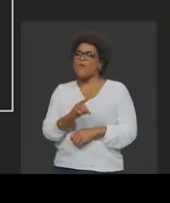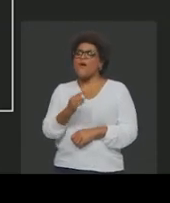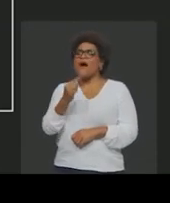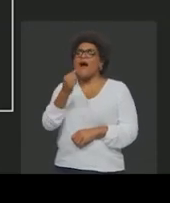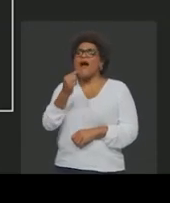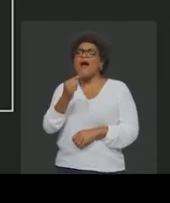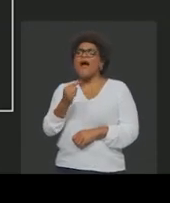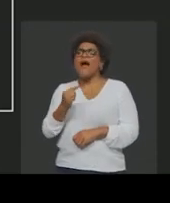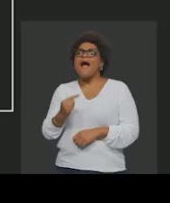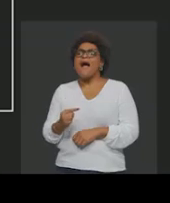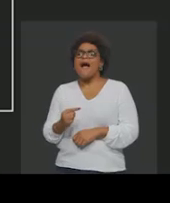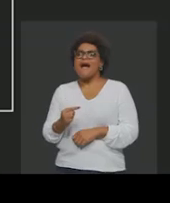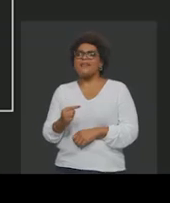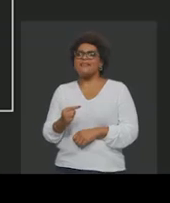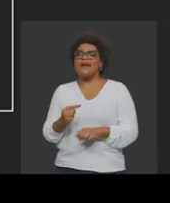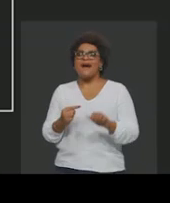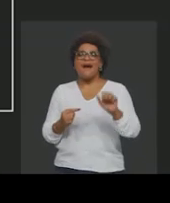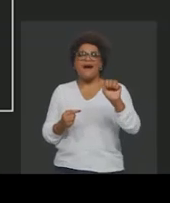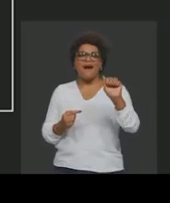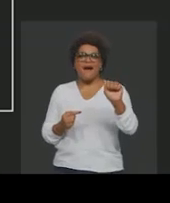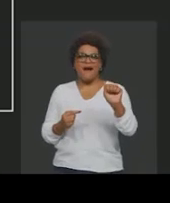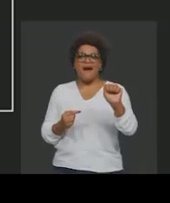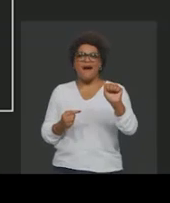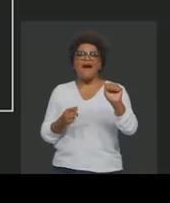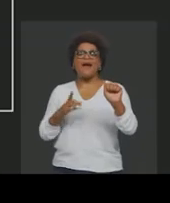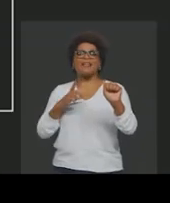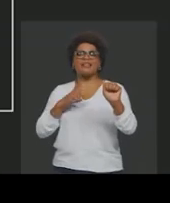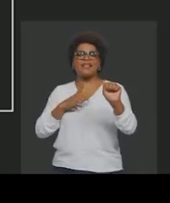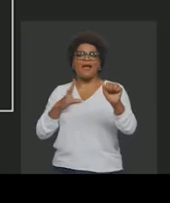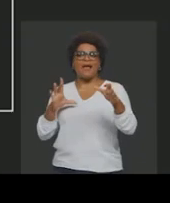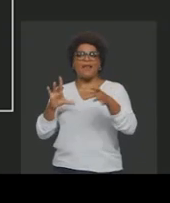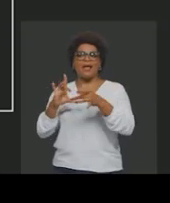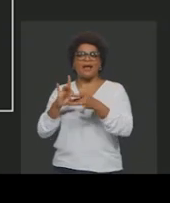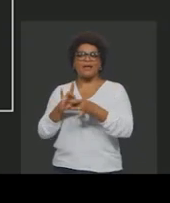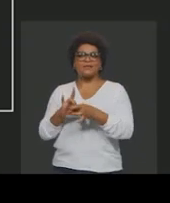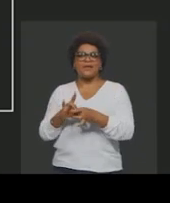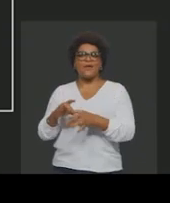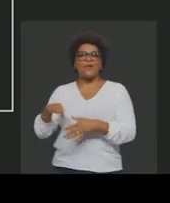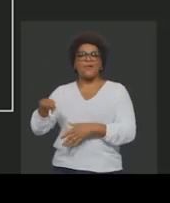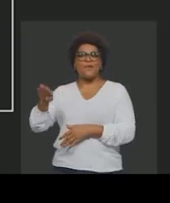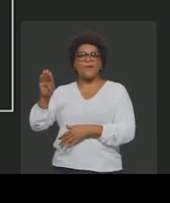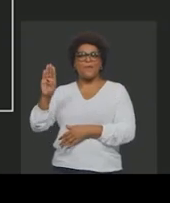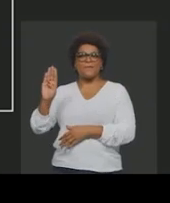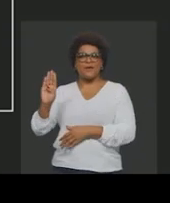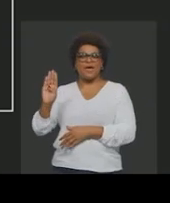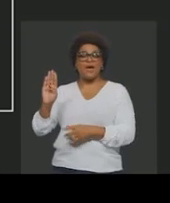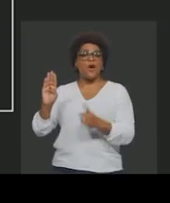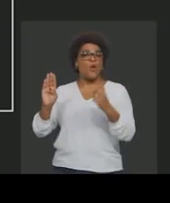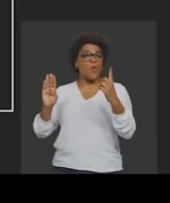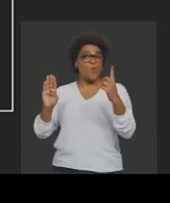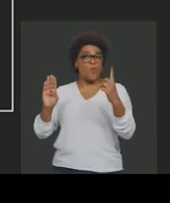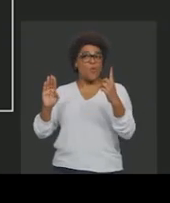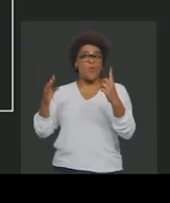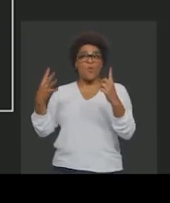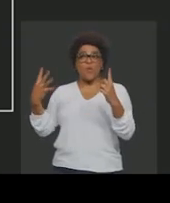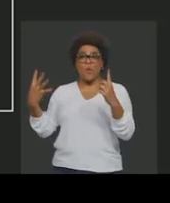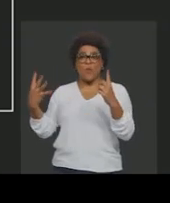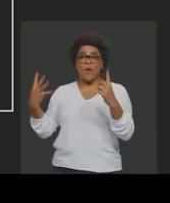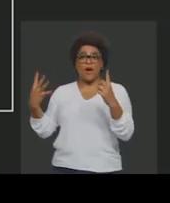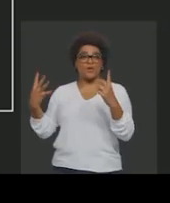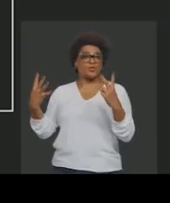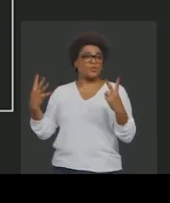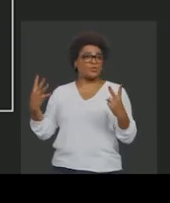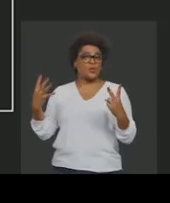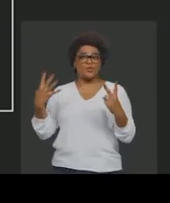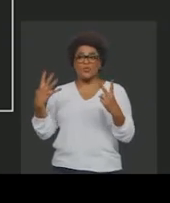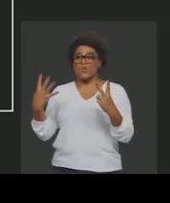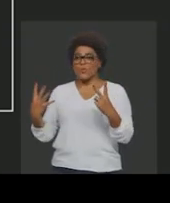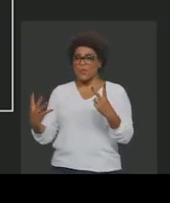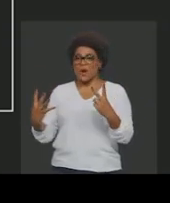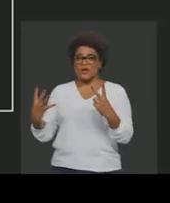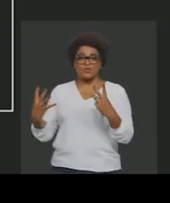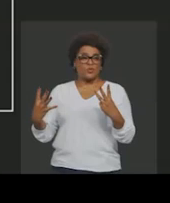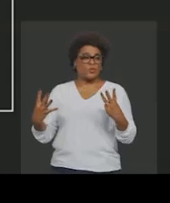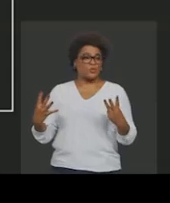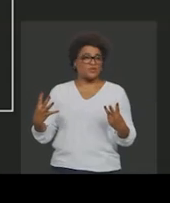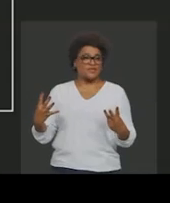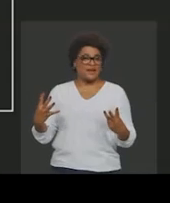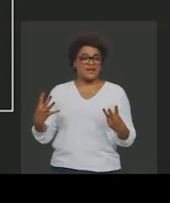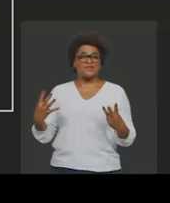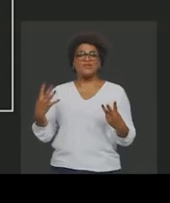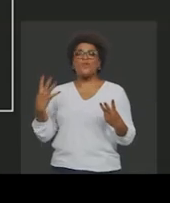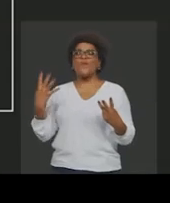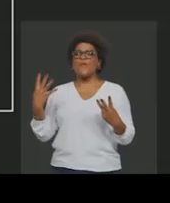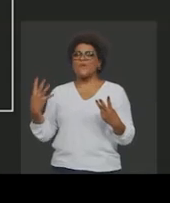exatamente 1 do lado direito. Né? O 1 se relaciona com 4, o 2 com 4 e o 3 com 4. Isso é uma